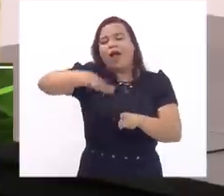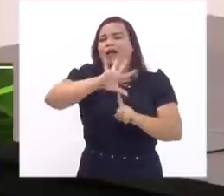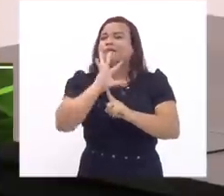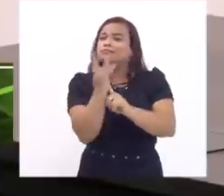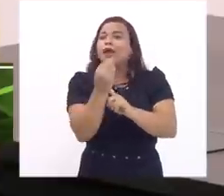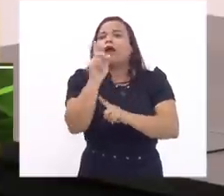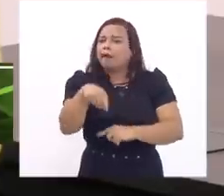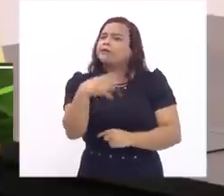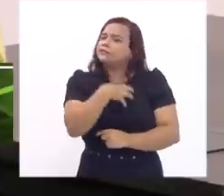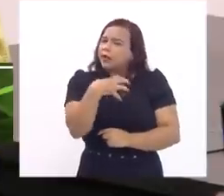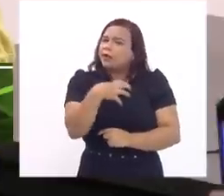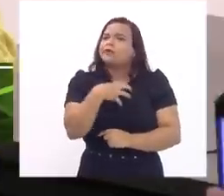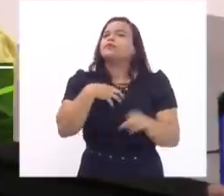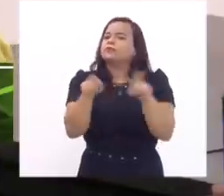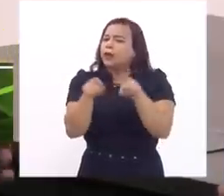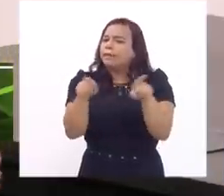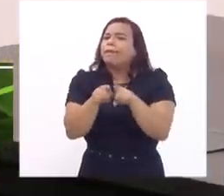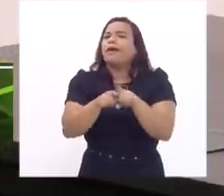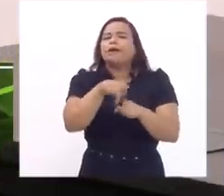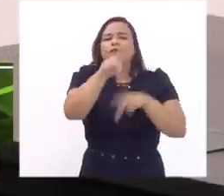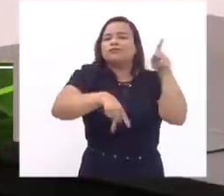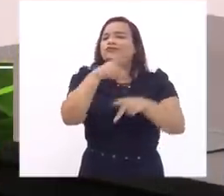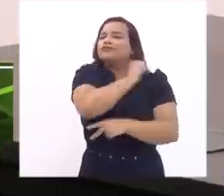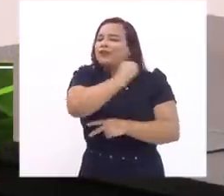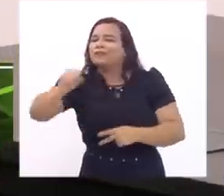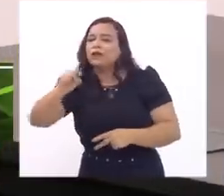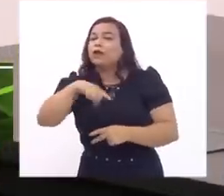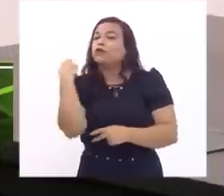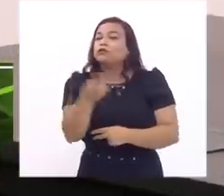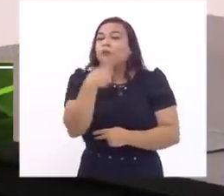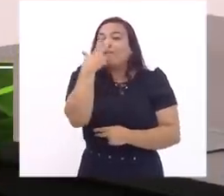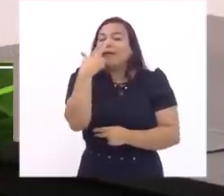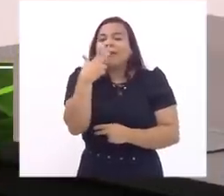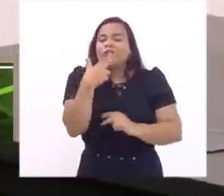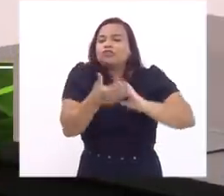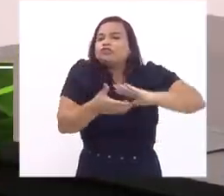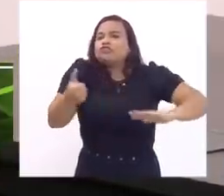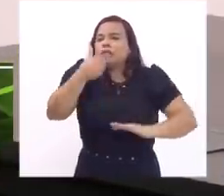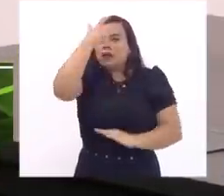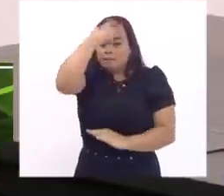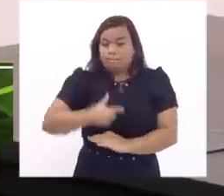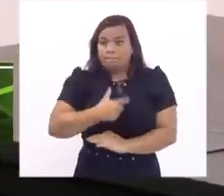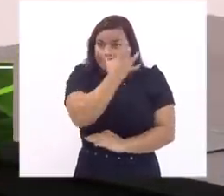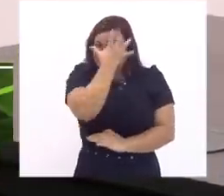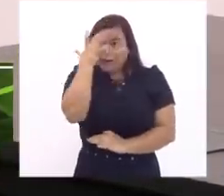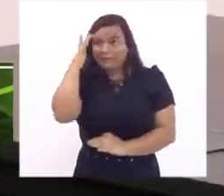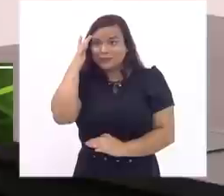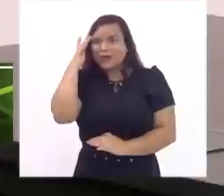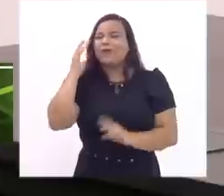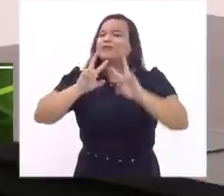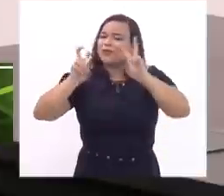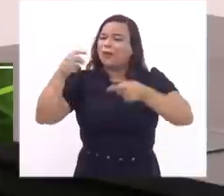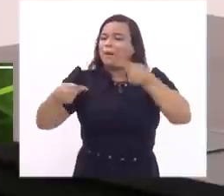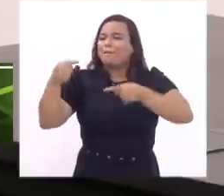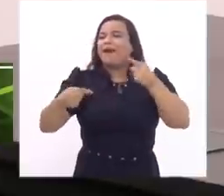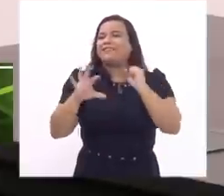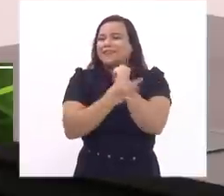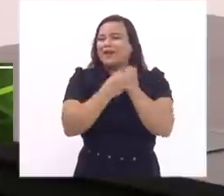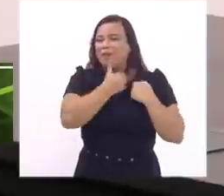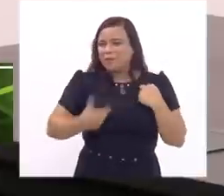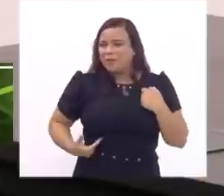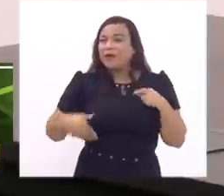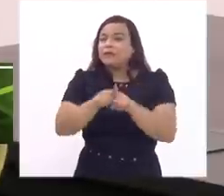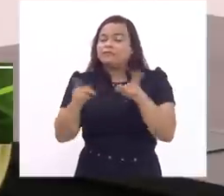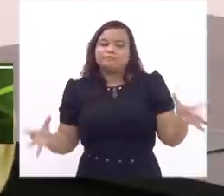de genocídio. Então, a gente despessoaliza o debate da segurança pública e atrela um conjunto da sociedade.